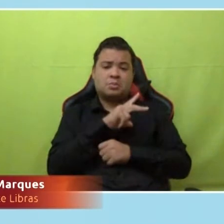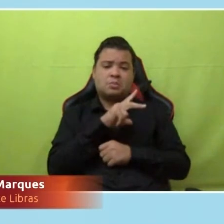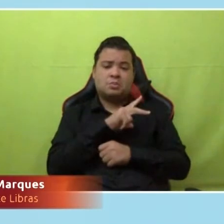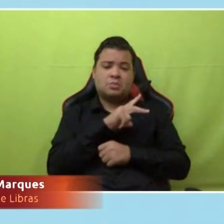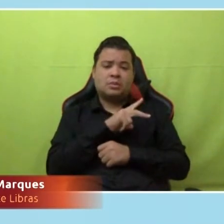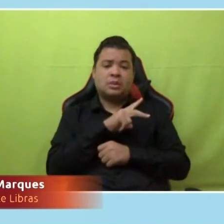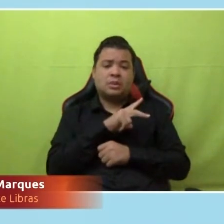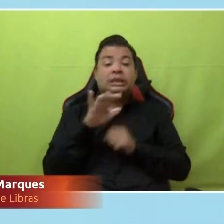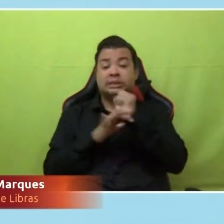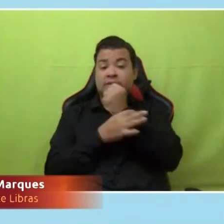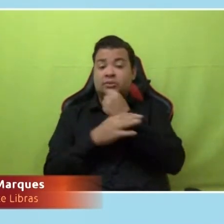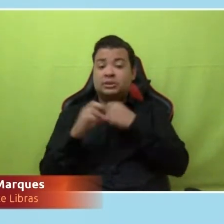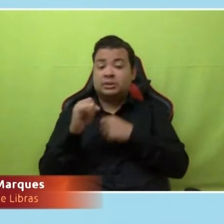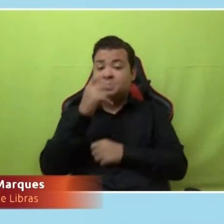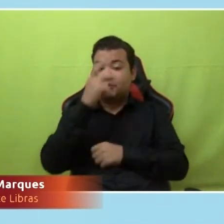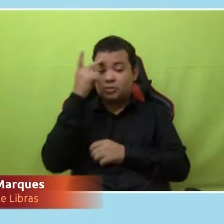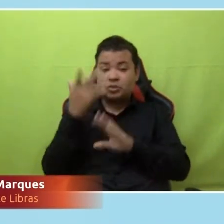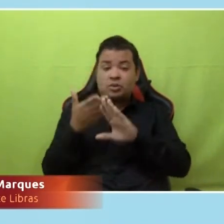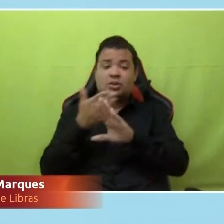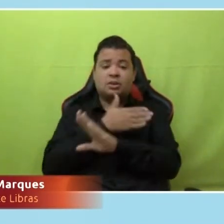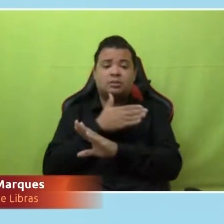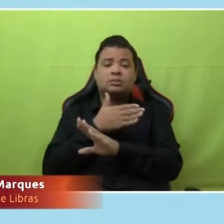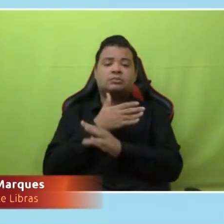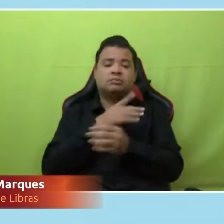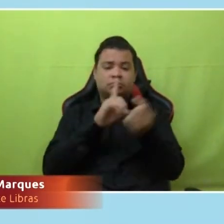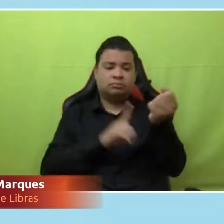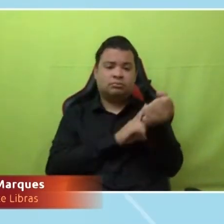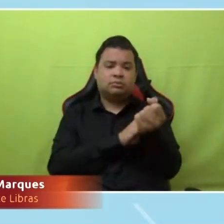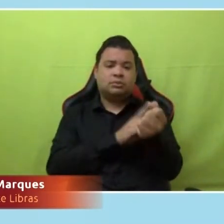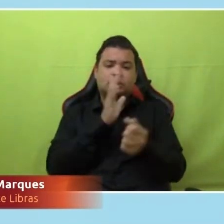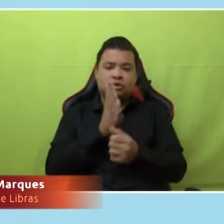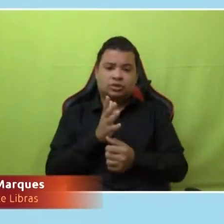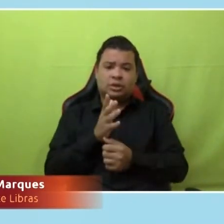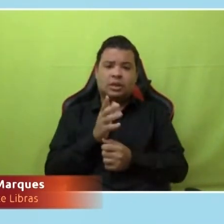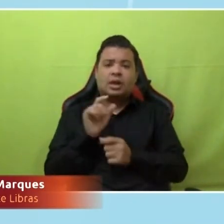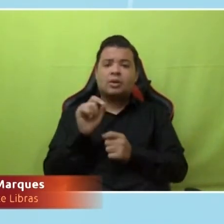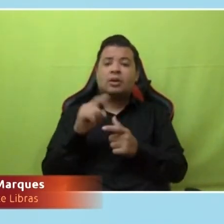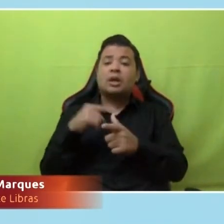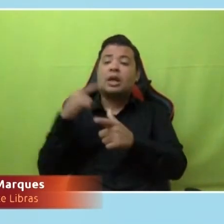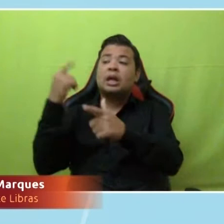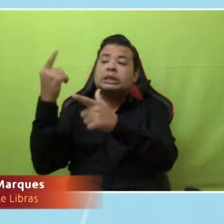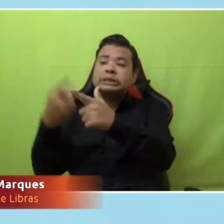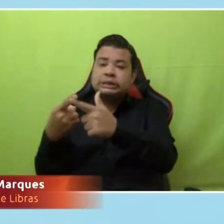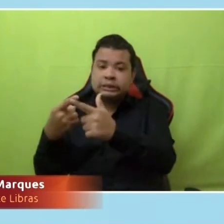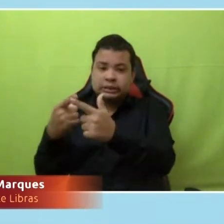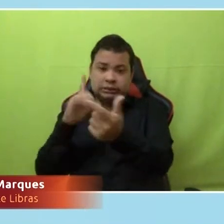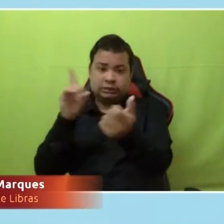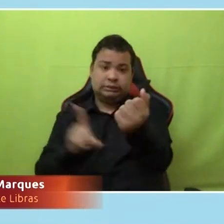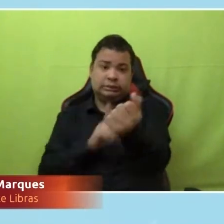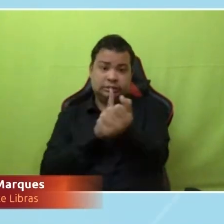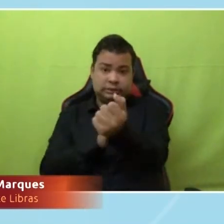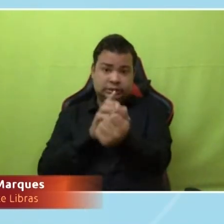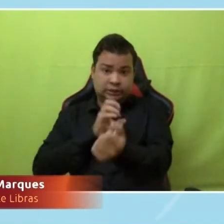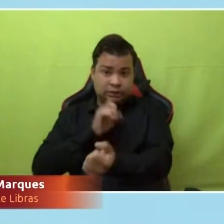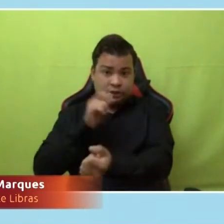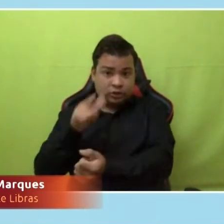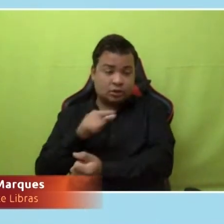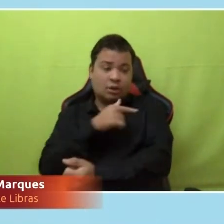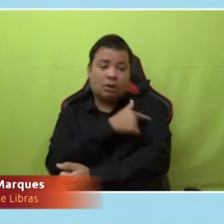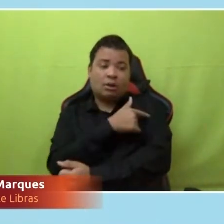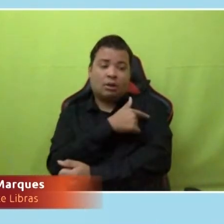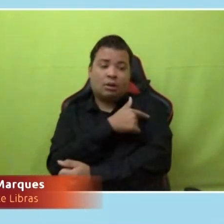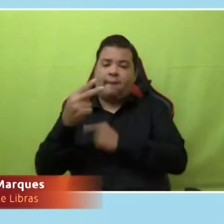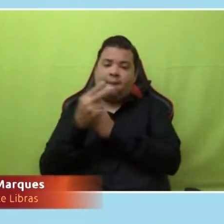antes, e estaria te protegendo nessa segunda infecção, que parece ser o momento mais crítico. A gente espera que as